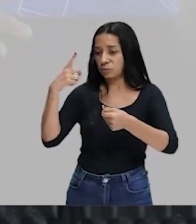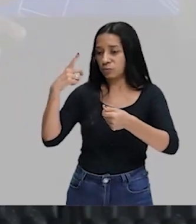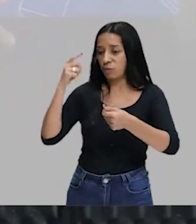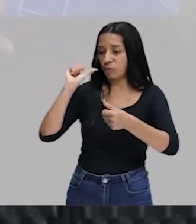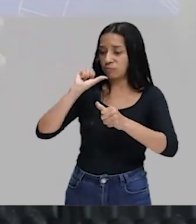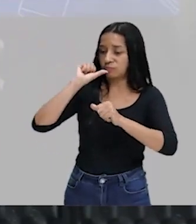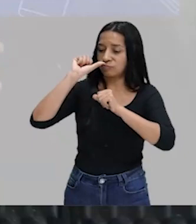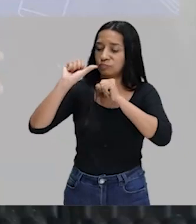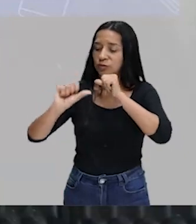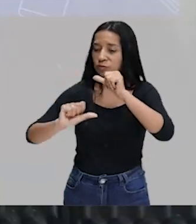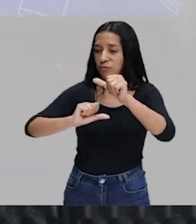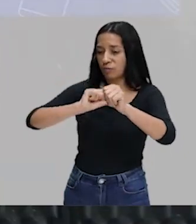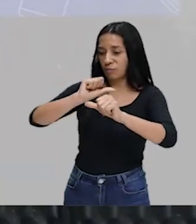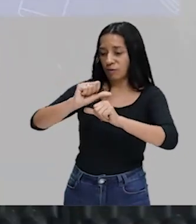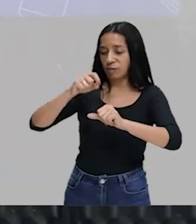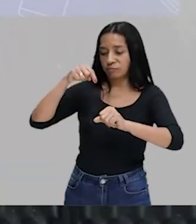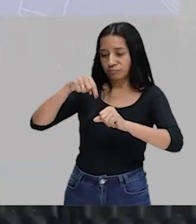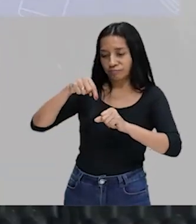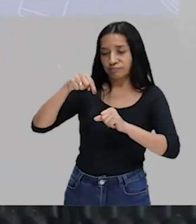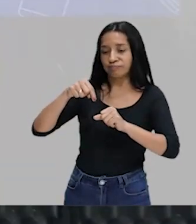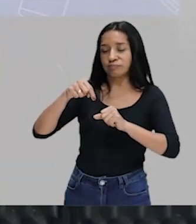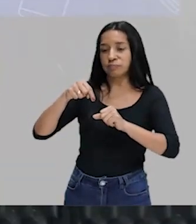processo, certo?